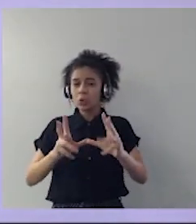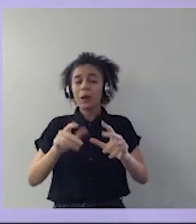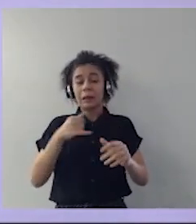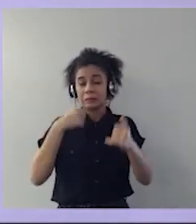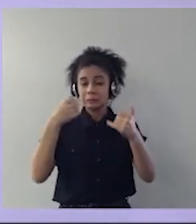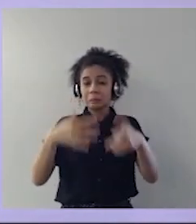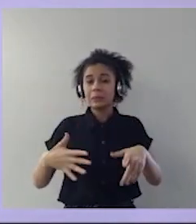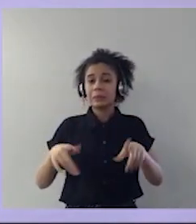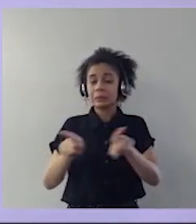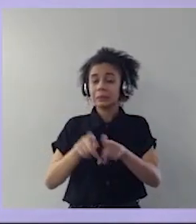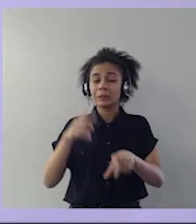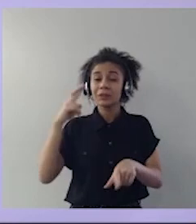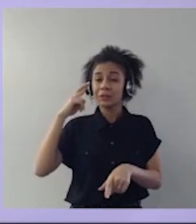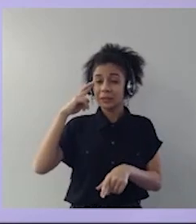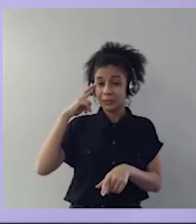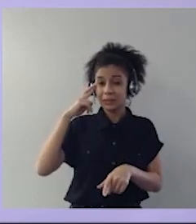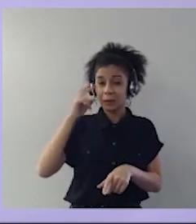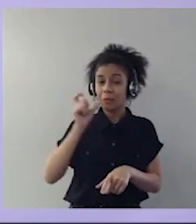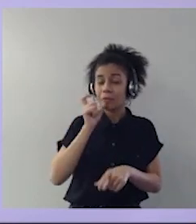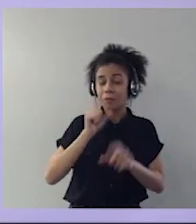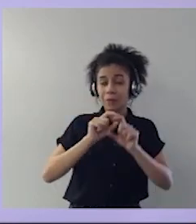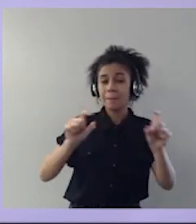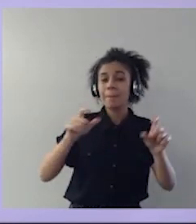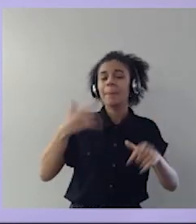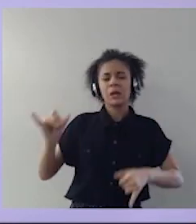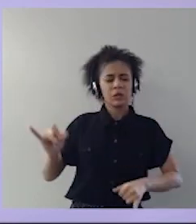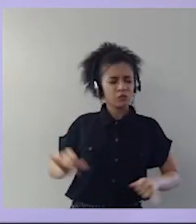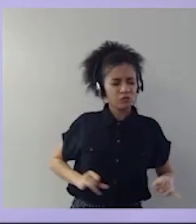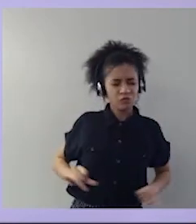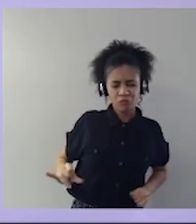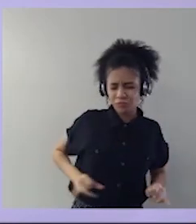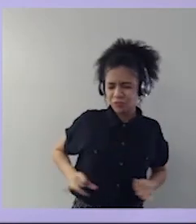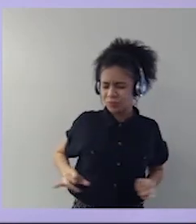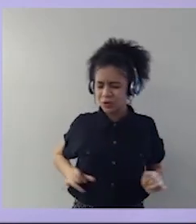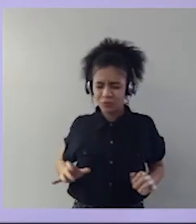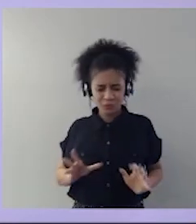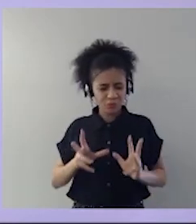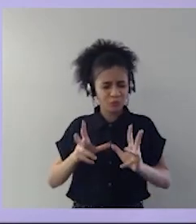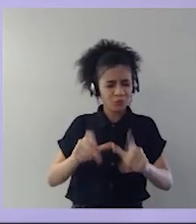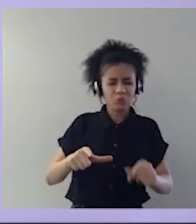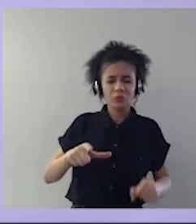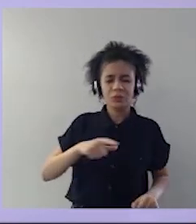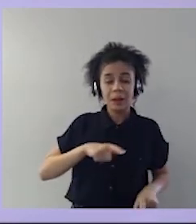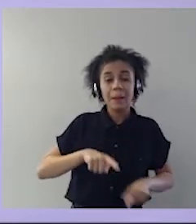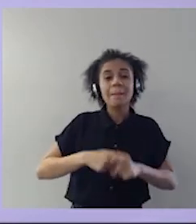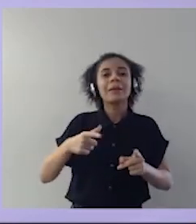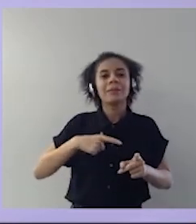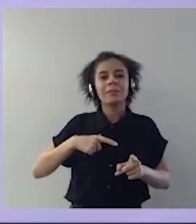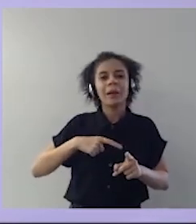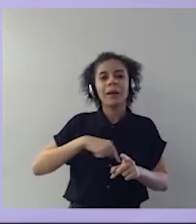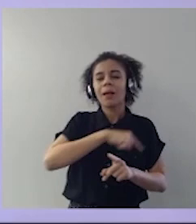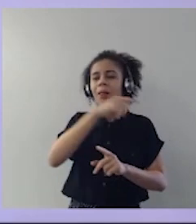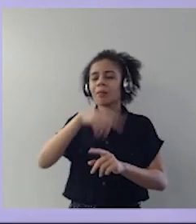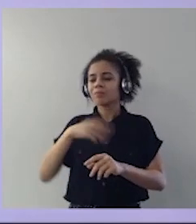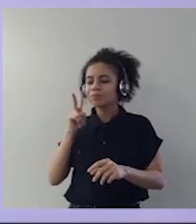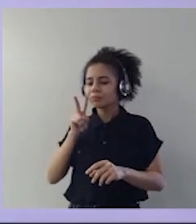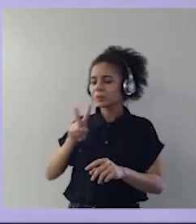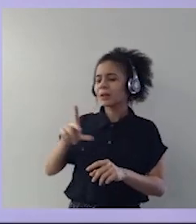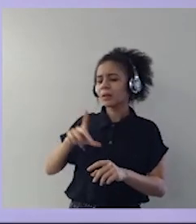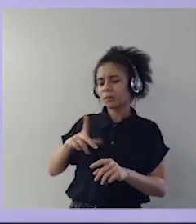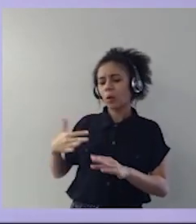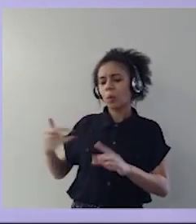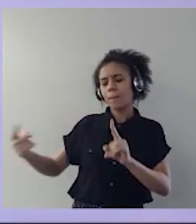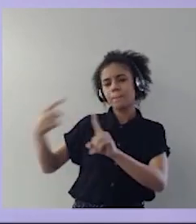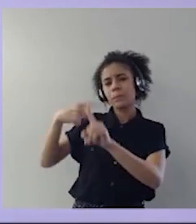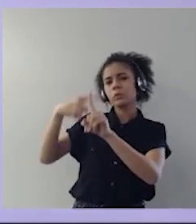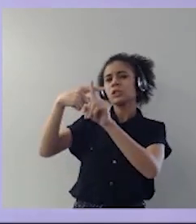positivo. Apesar do sofrimento e apesar das perdas irreparáveis que todos nós estamos experimentando, direto ou indiretamente,